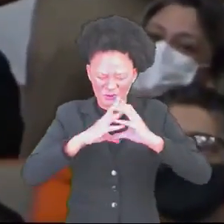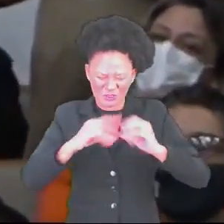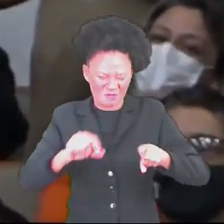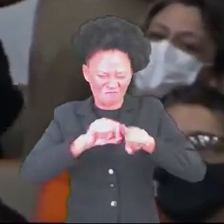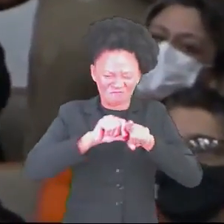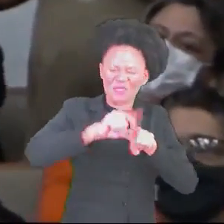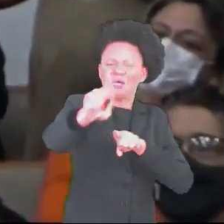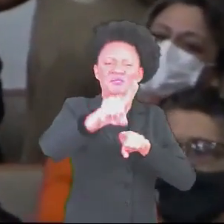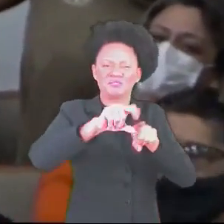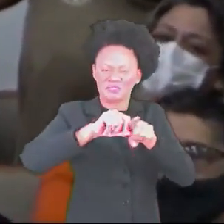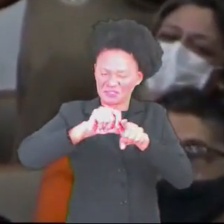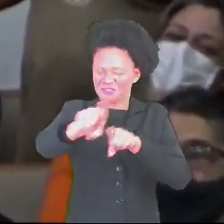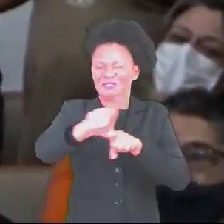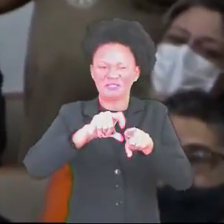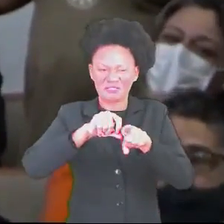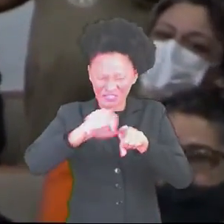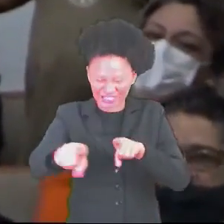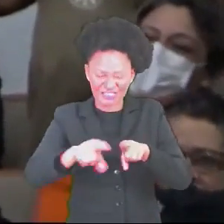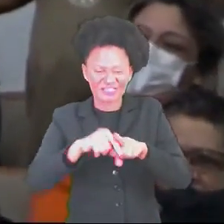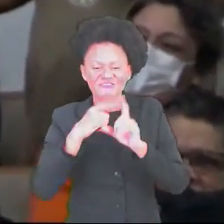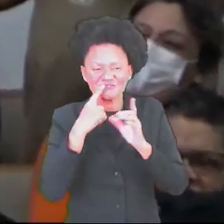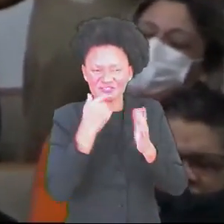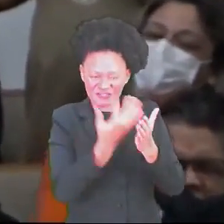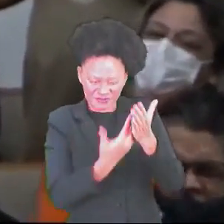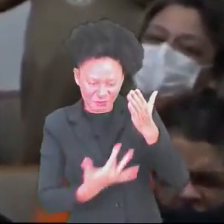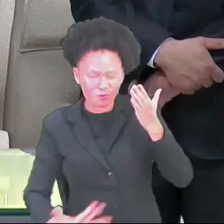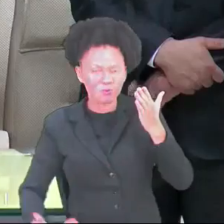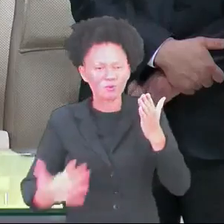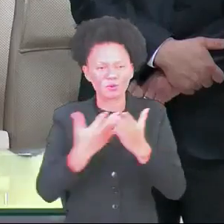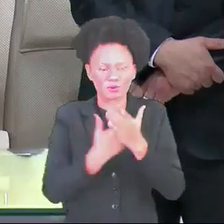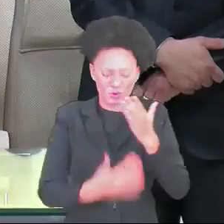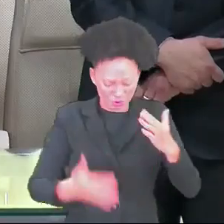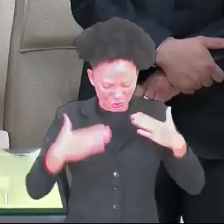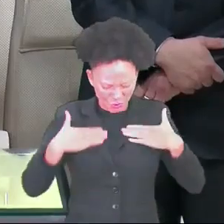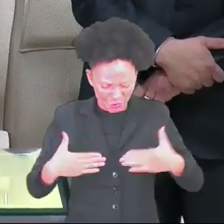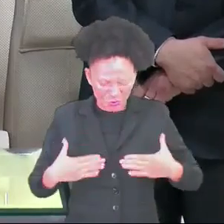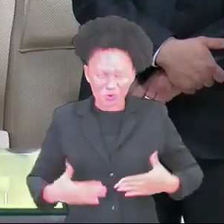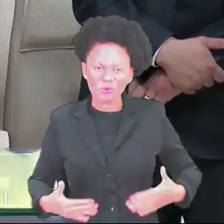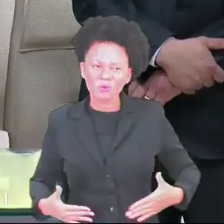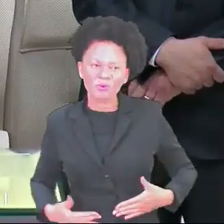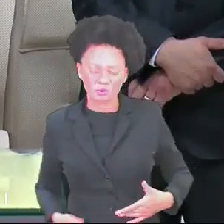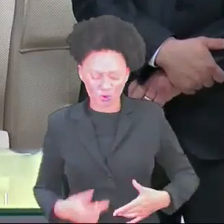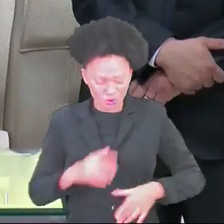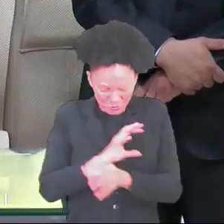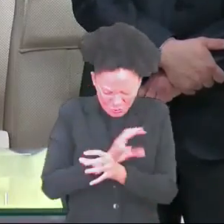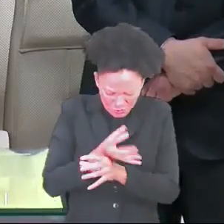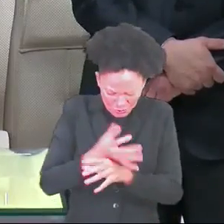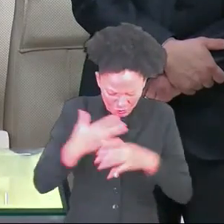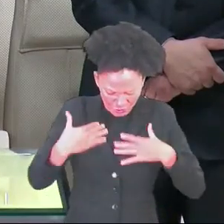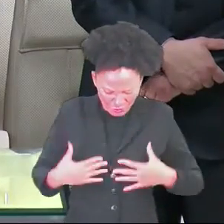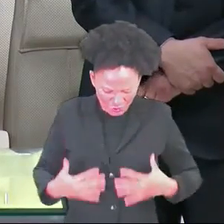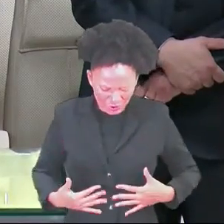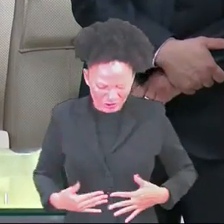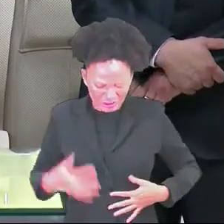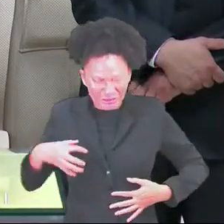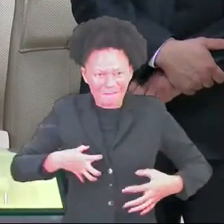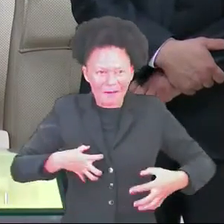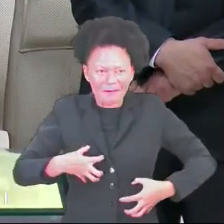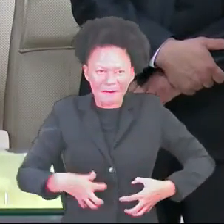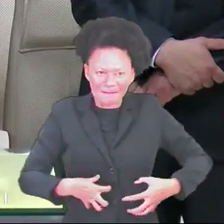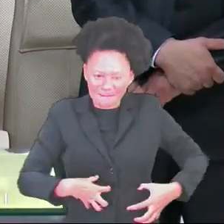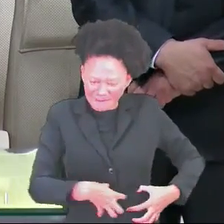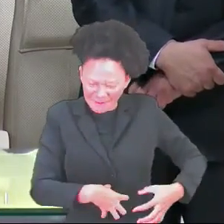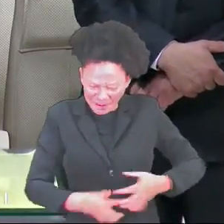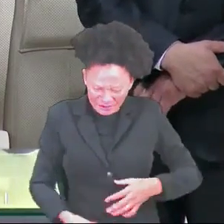saia agora, seja ela no sangue, seja ela no corpo, seja ela nos ossos, seja ela nos órgãos internos,